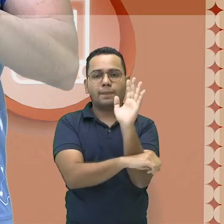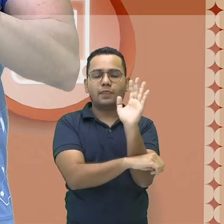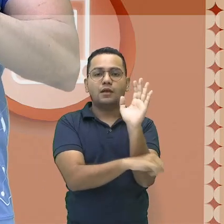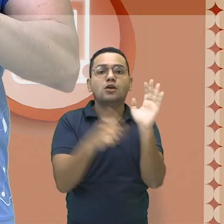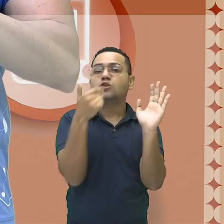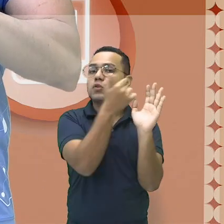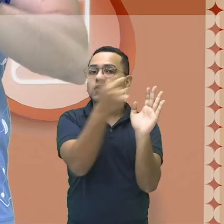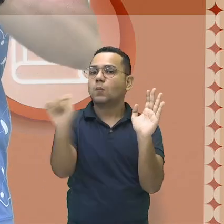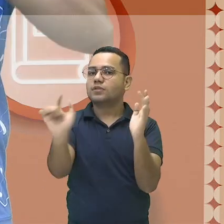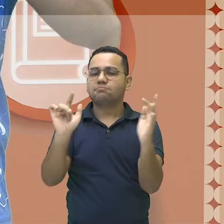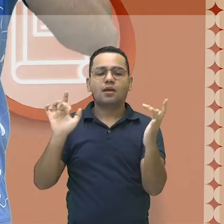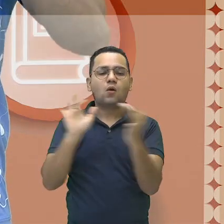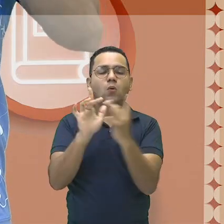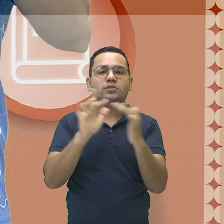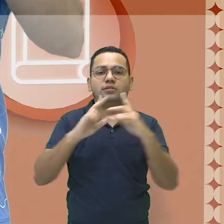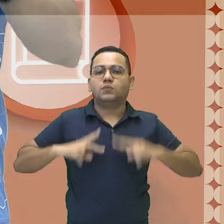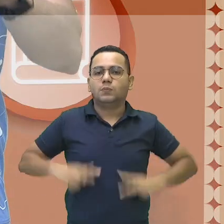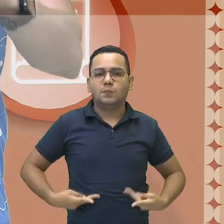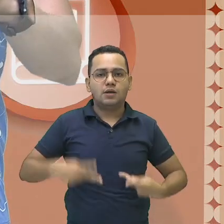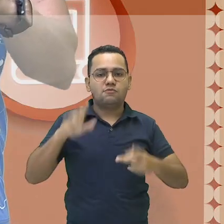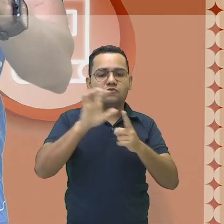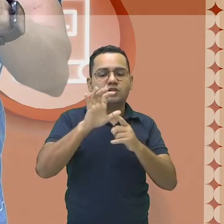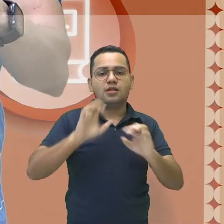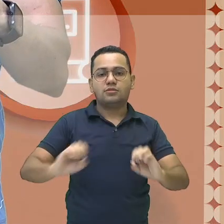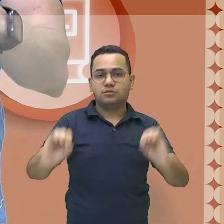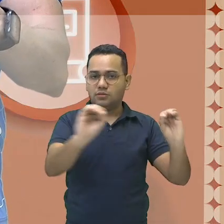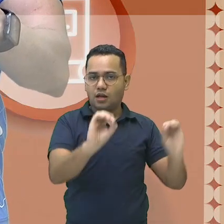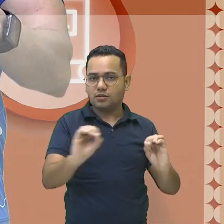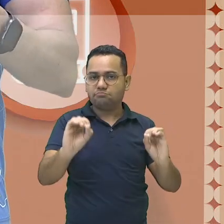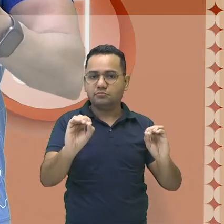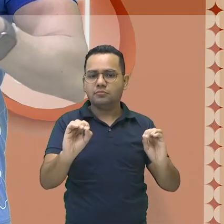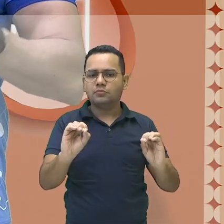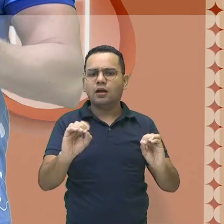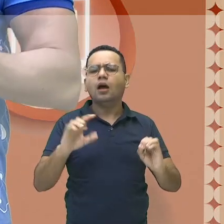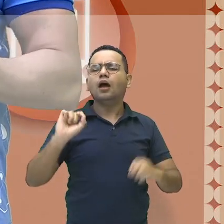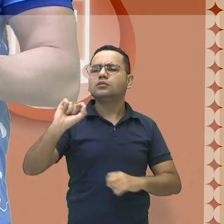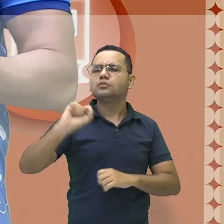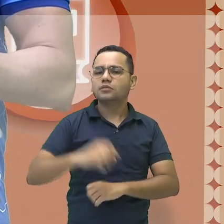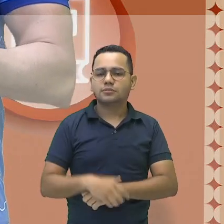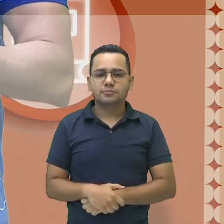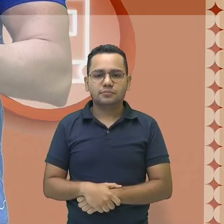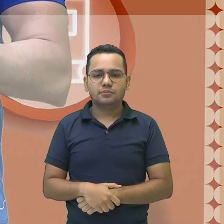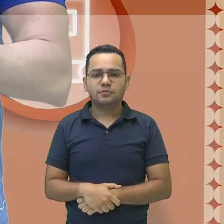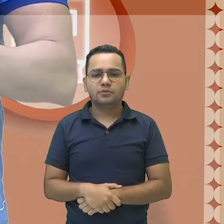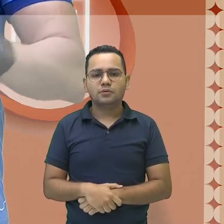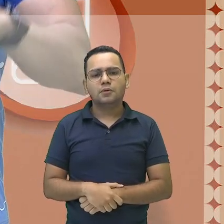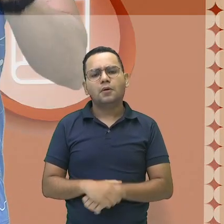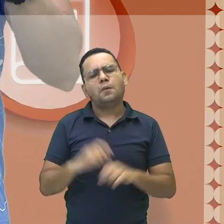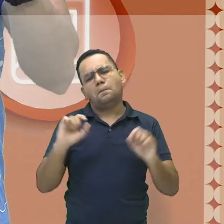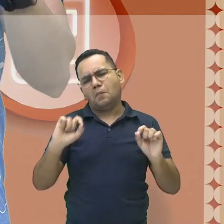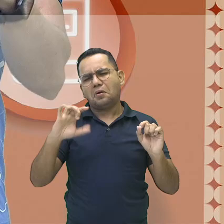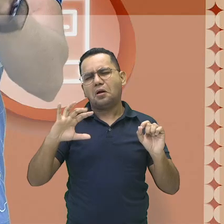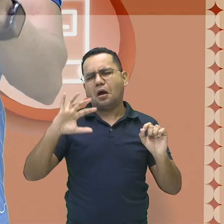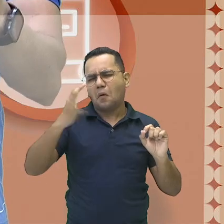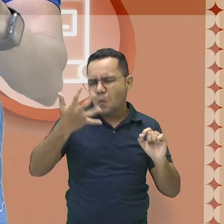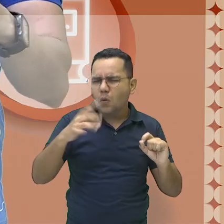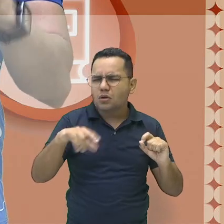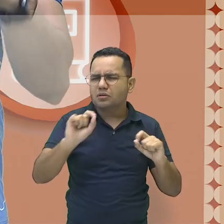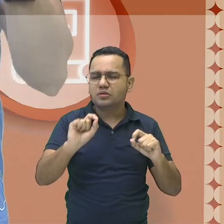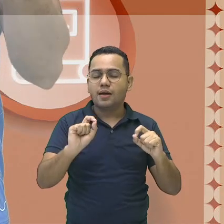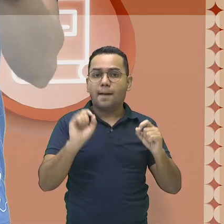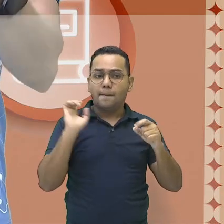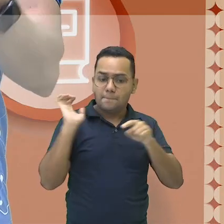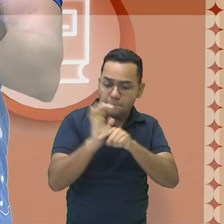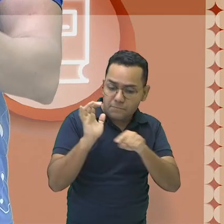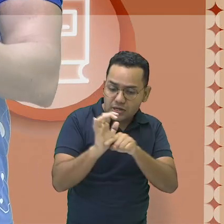sem a presença do homem. O homem não pode tocar nessa natureza, certo? Ou porque é uma área que pode afetar um ecossistema muito grande, ou porque